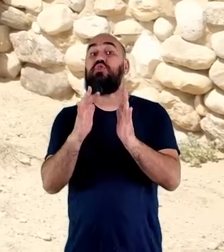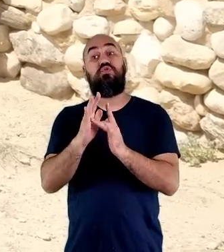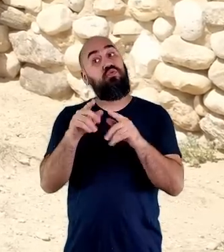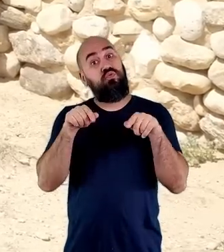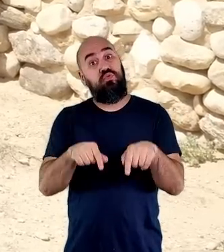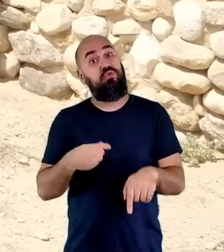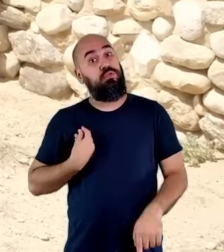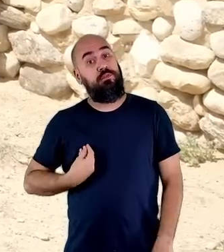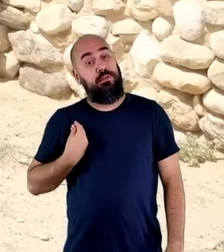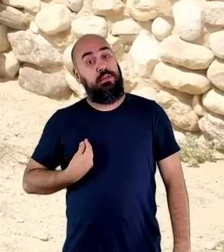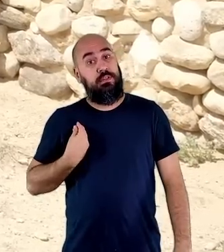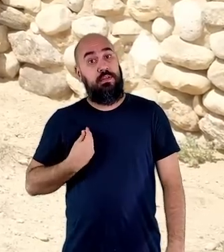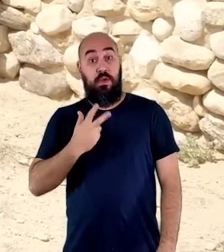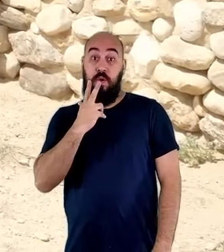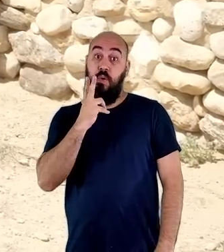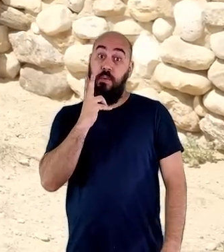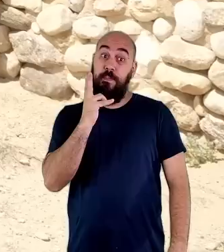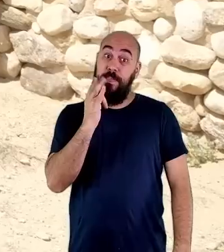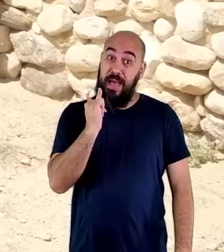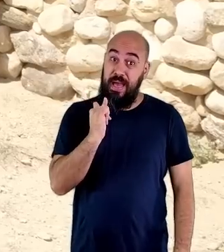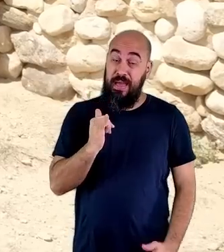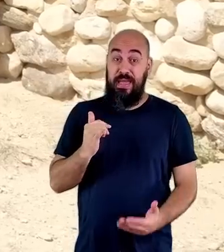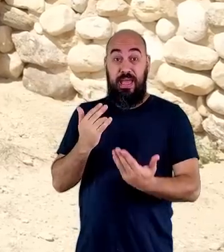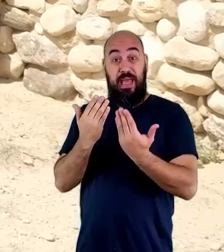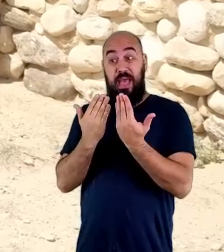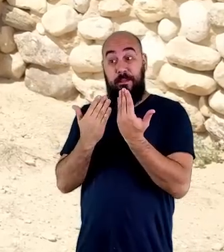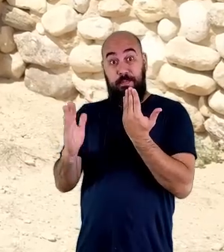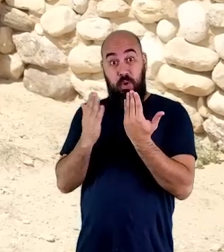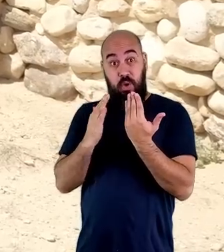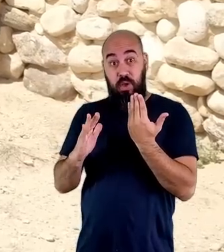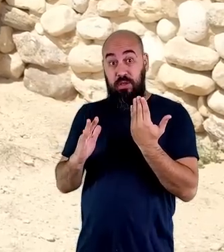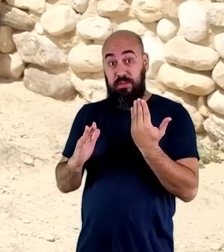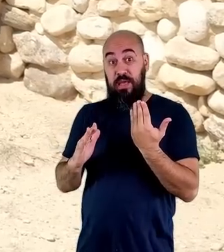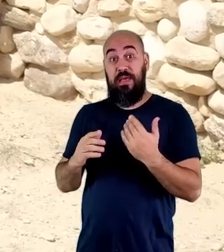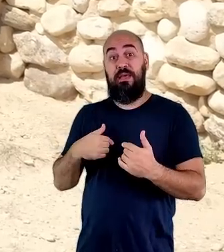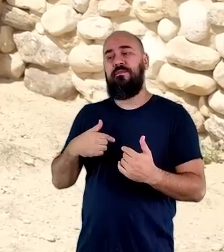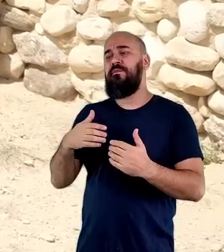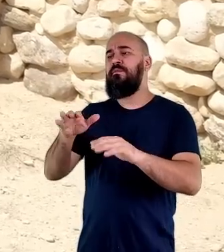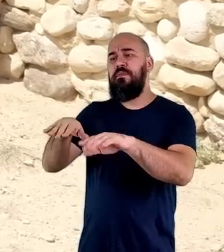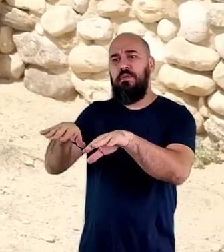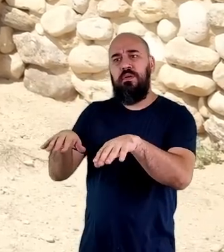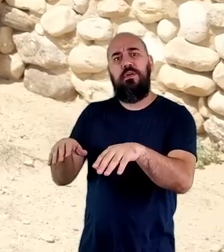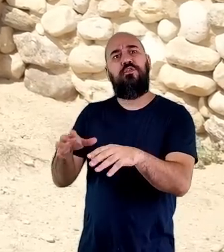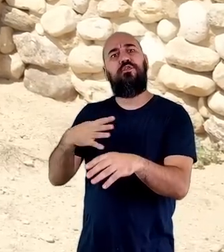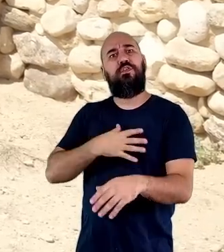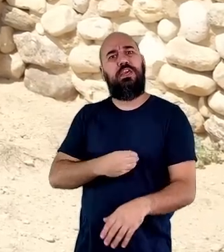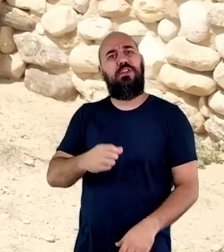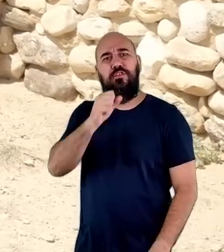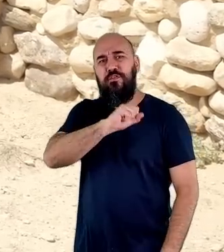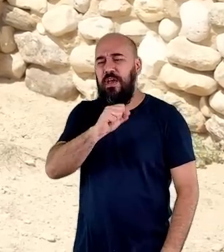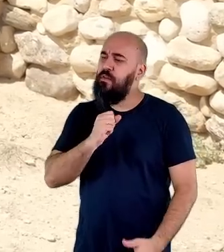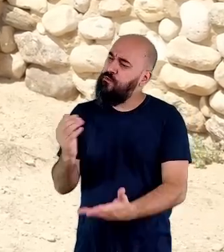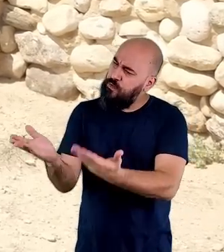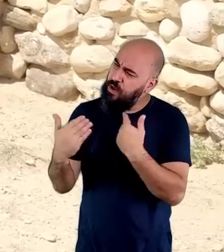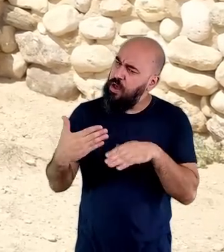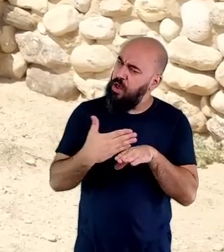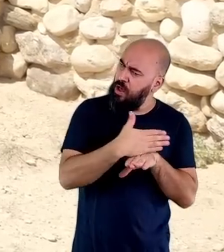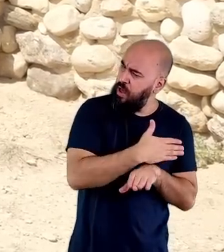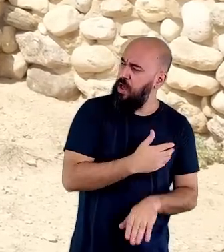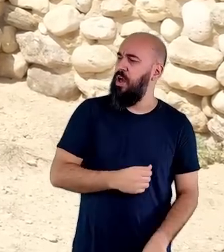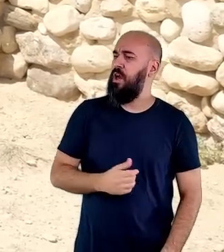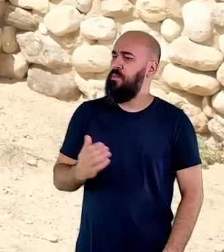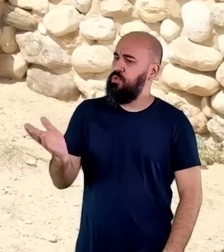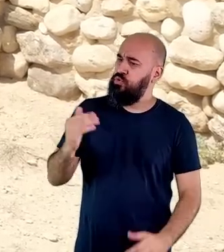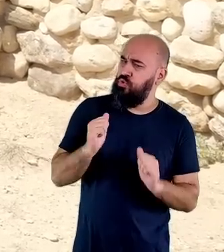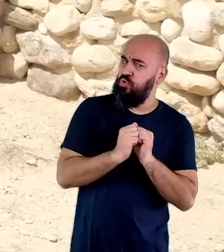homens. O pai, à porta da casa, tentando convencer o filho mais velho a entrar e participar da ceia com o